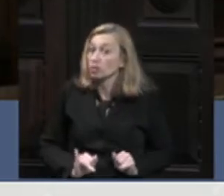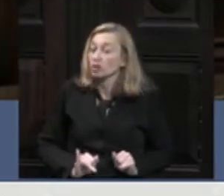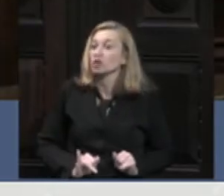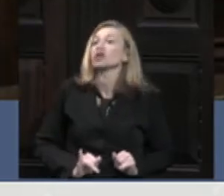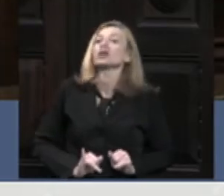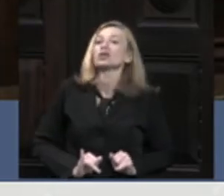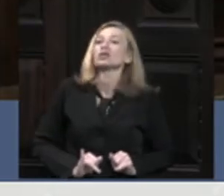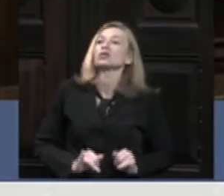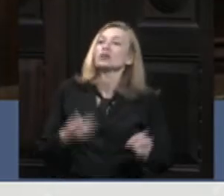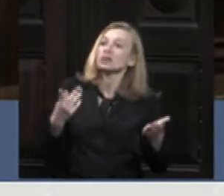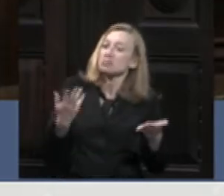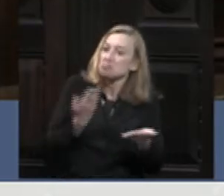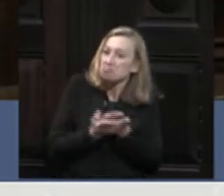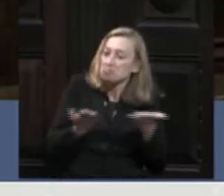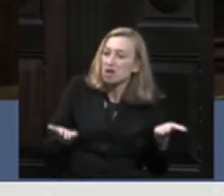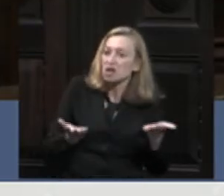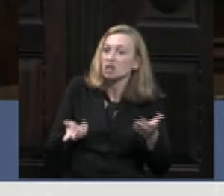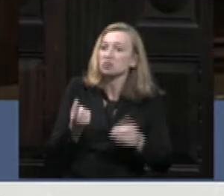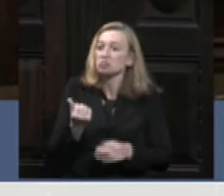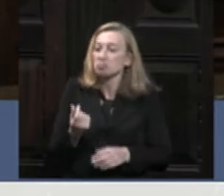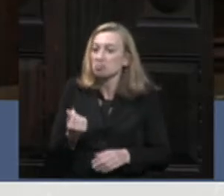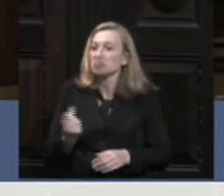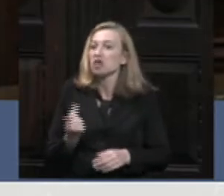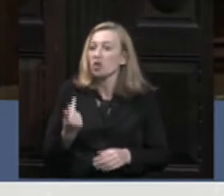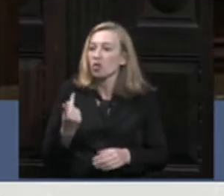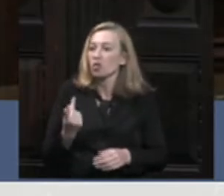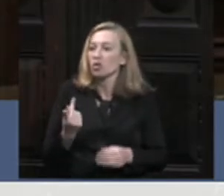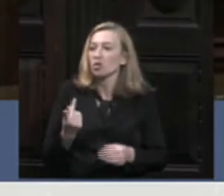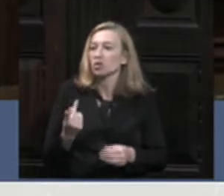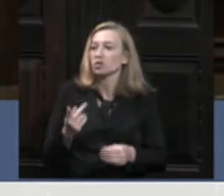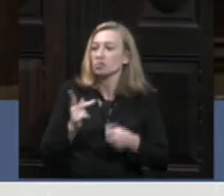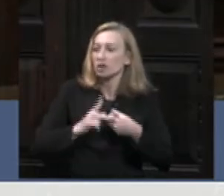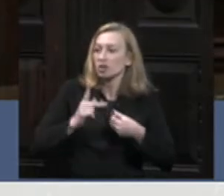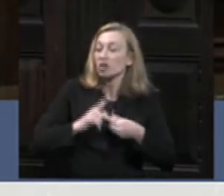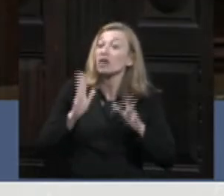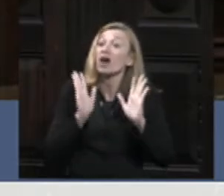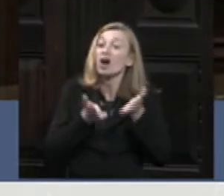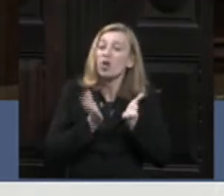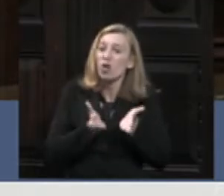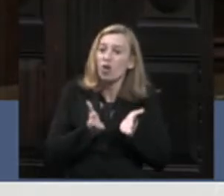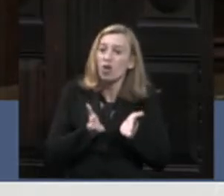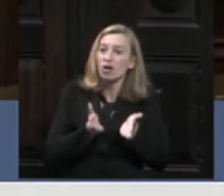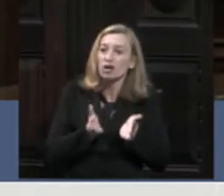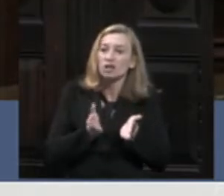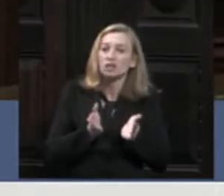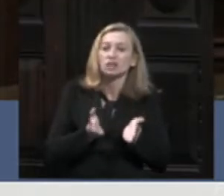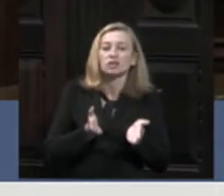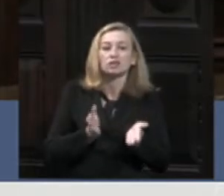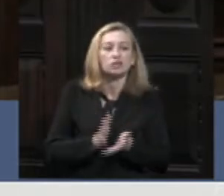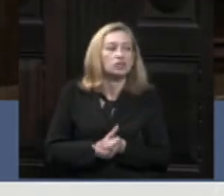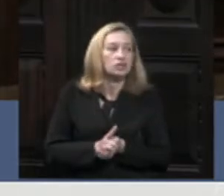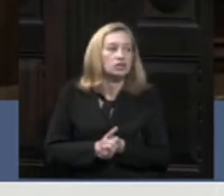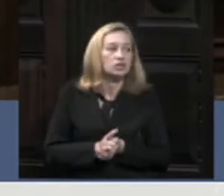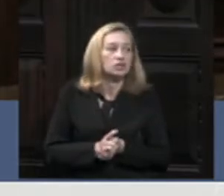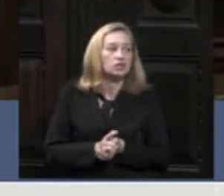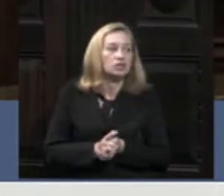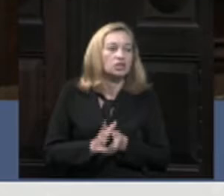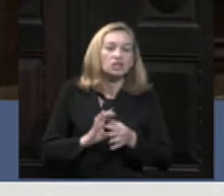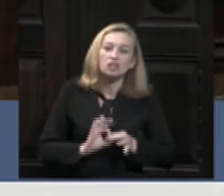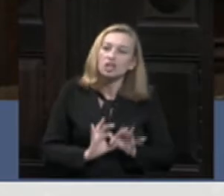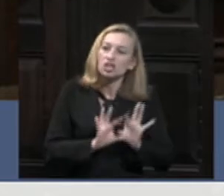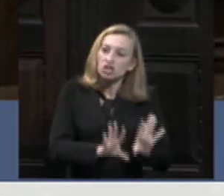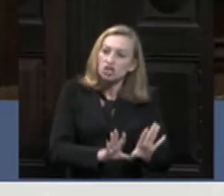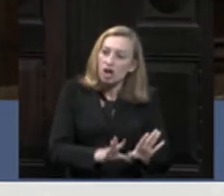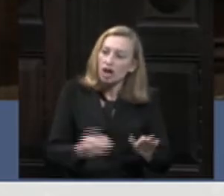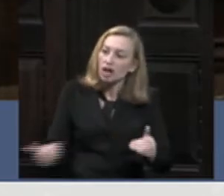com essa queda do preço do petróleo e agora vê, depois de mudarem a legislação, deixarem entrar aqui